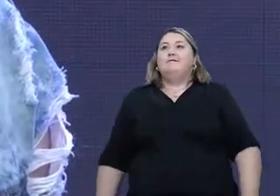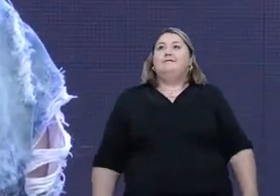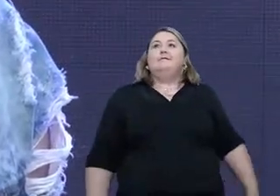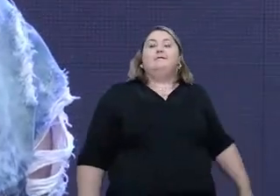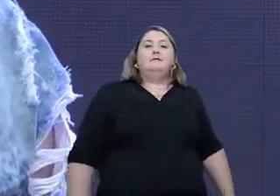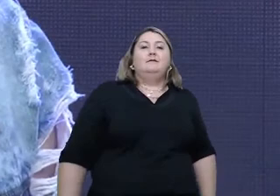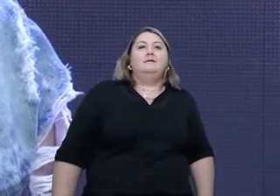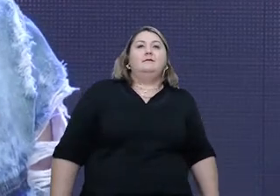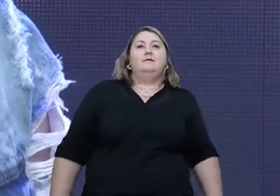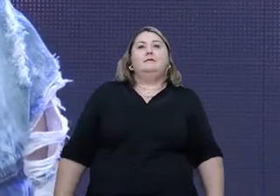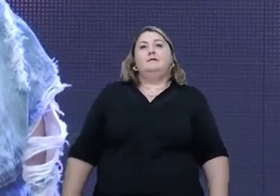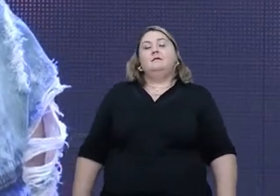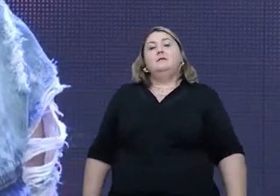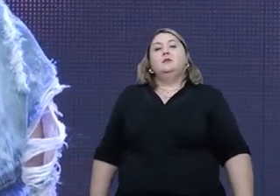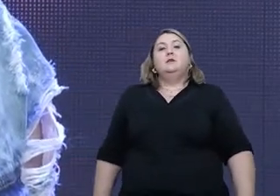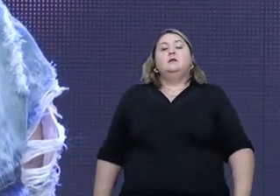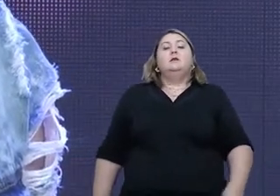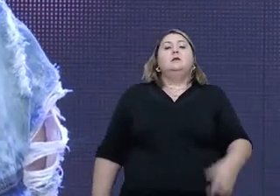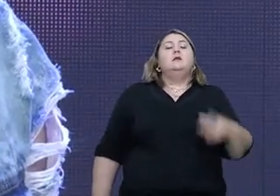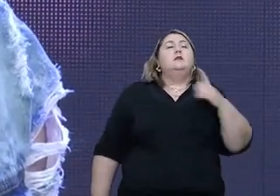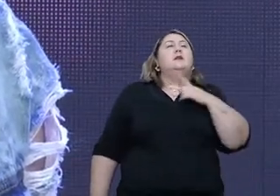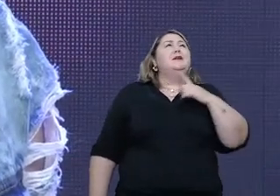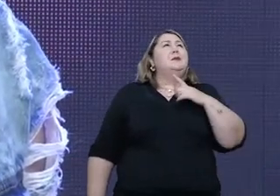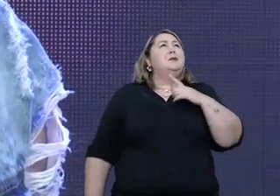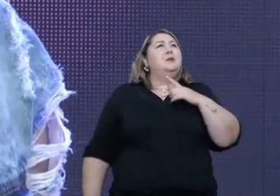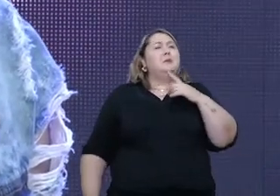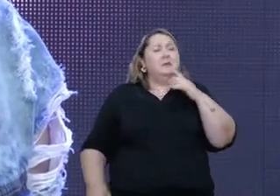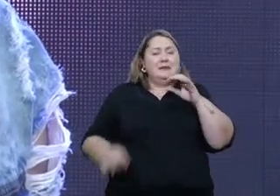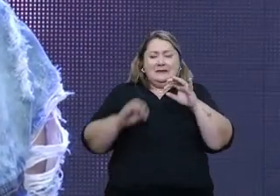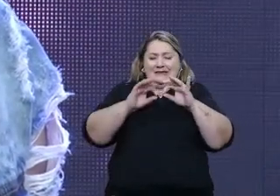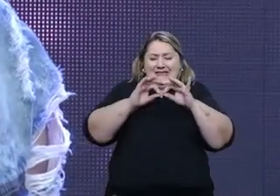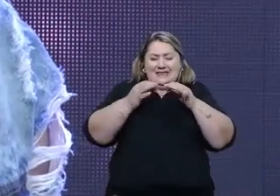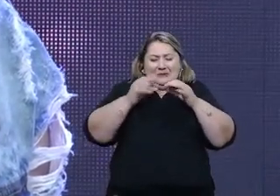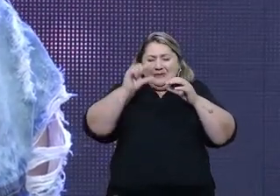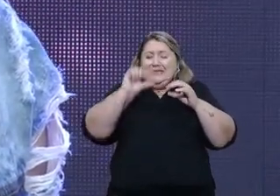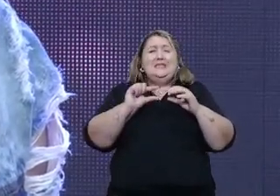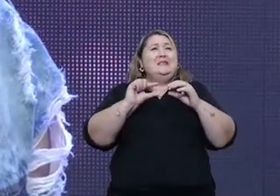Pai. Sou pequeno